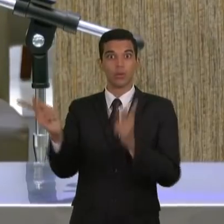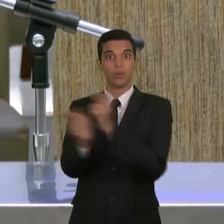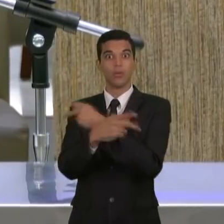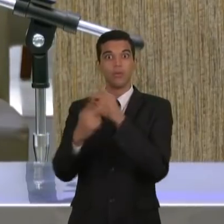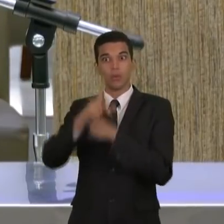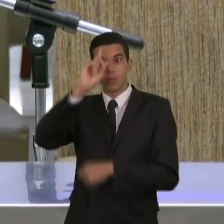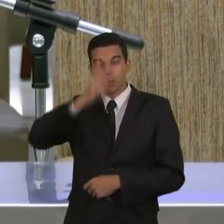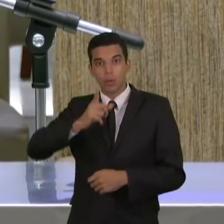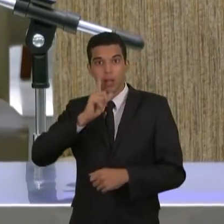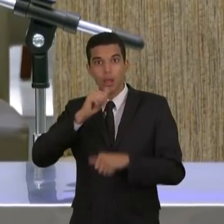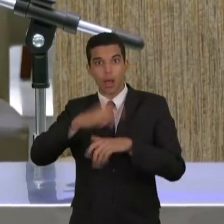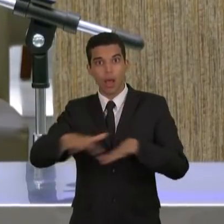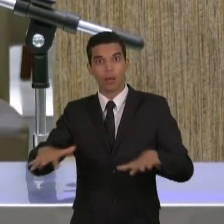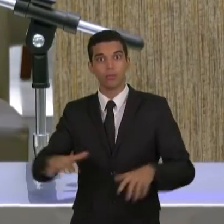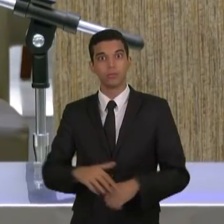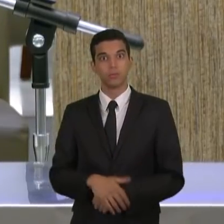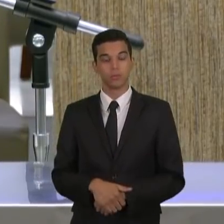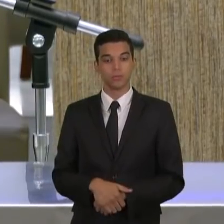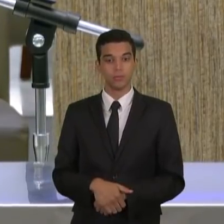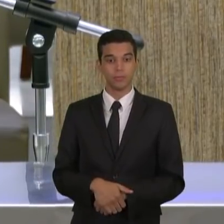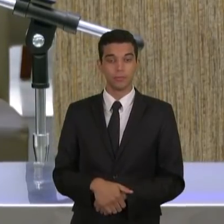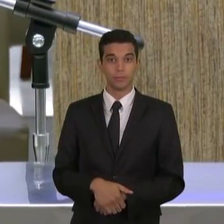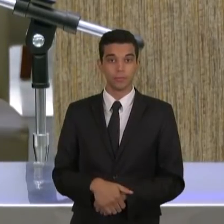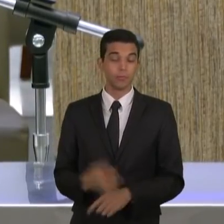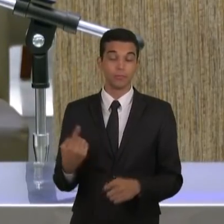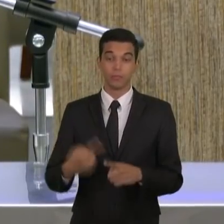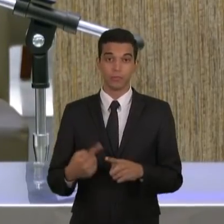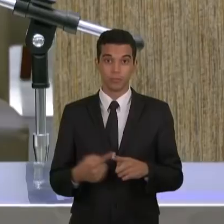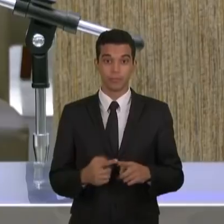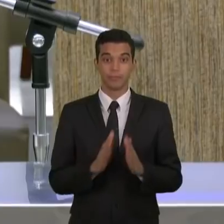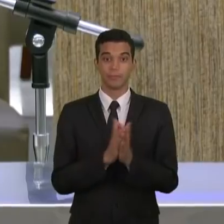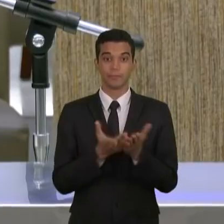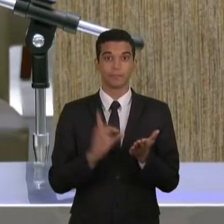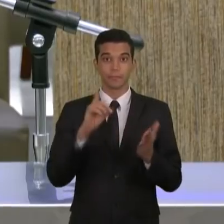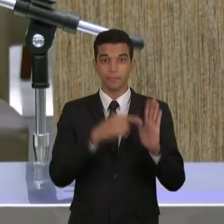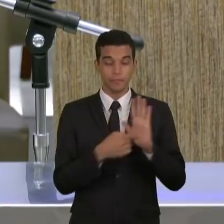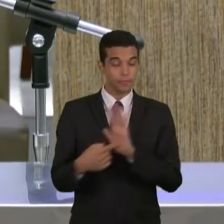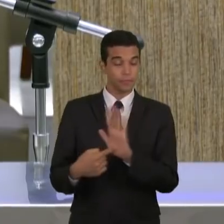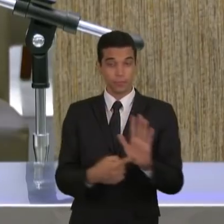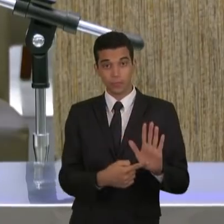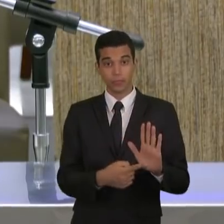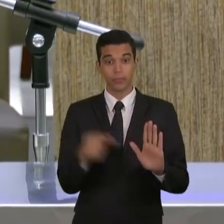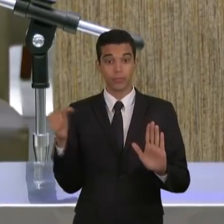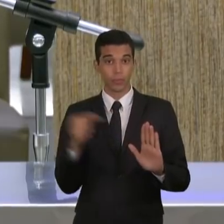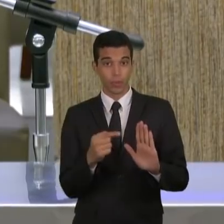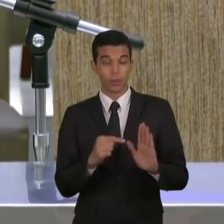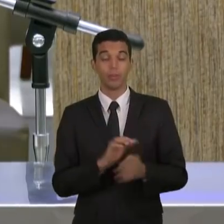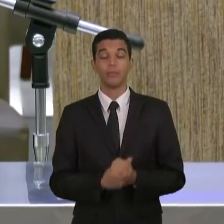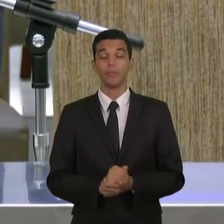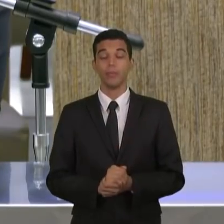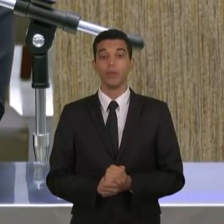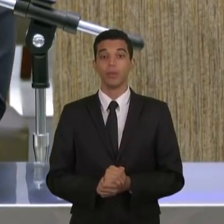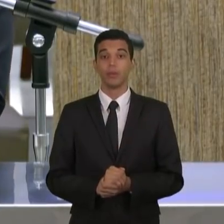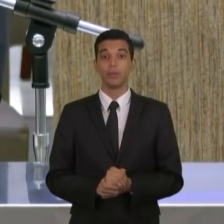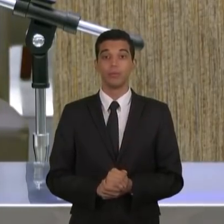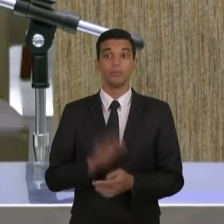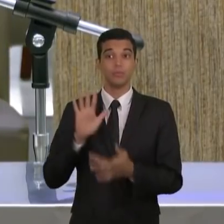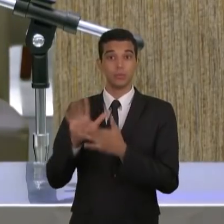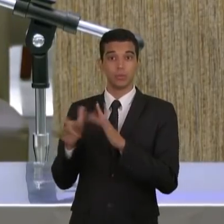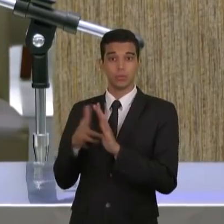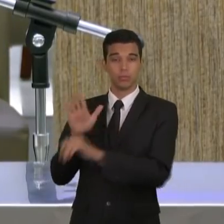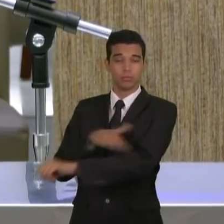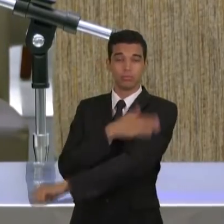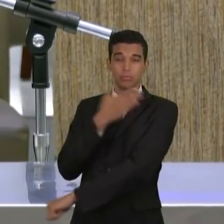aquele momento Jesus havia ensinado durante todo o dia e aí quando Jesus termina de ensinar ele disse passemos para a outra